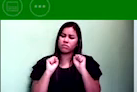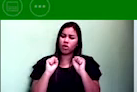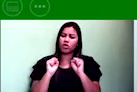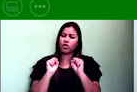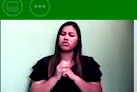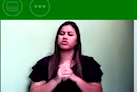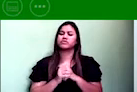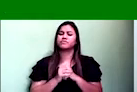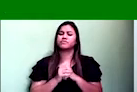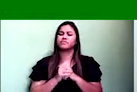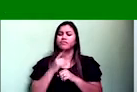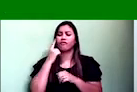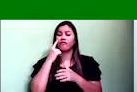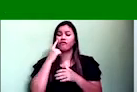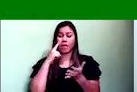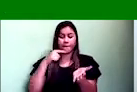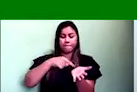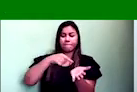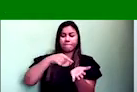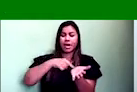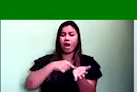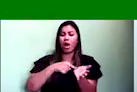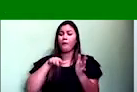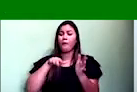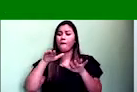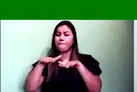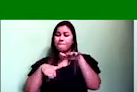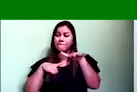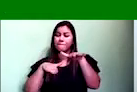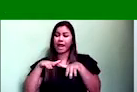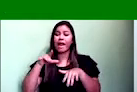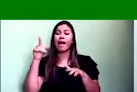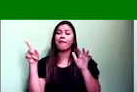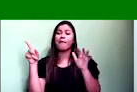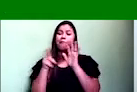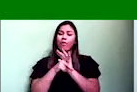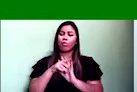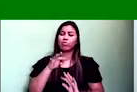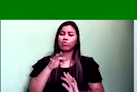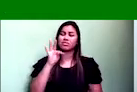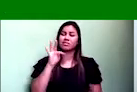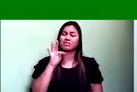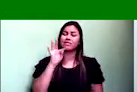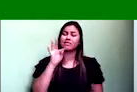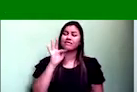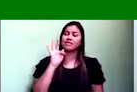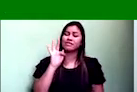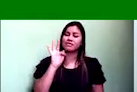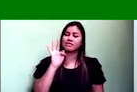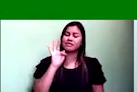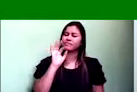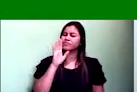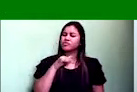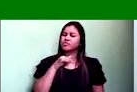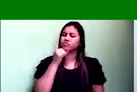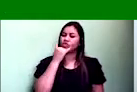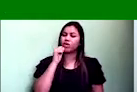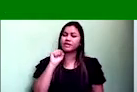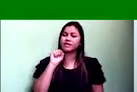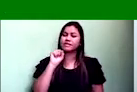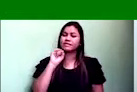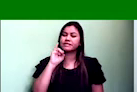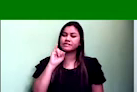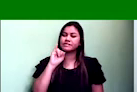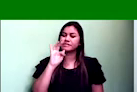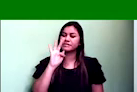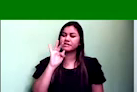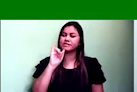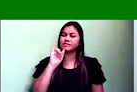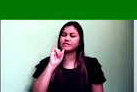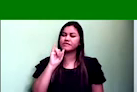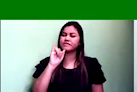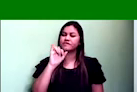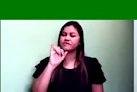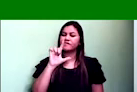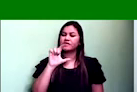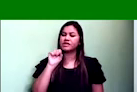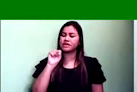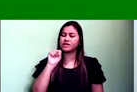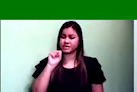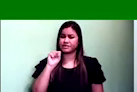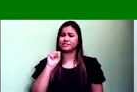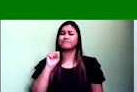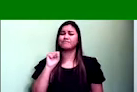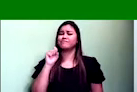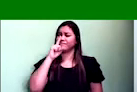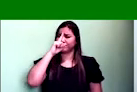de sífilis, muito perigoso. Tá? A sífilis ela pode até evoluir para um terceiro